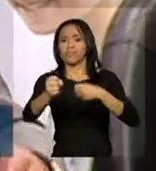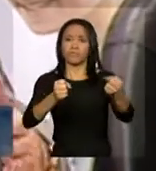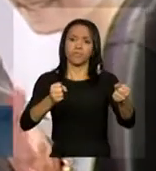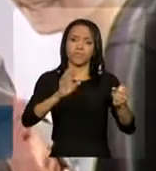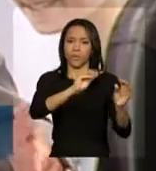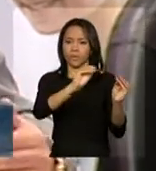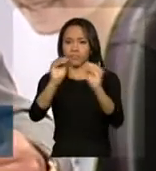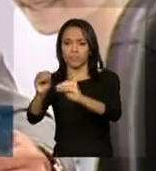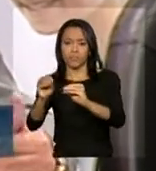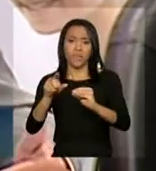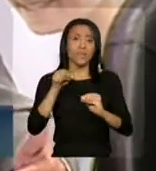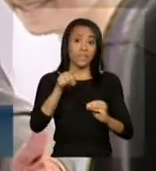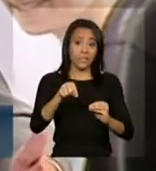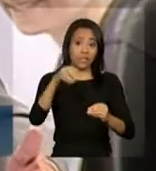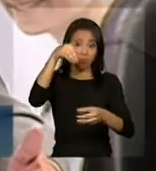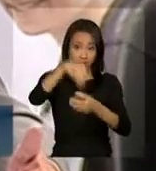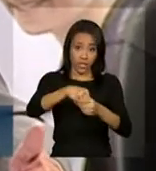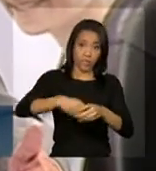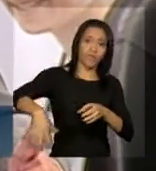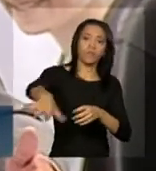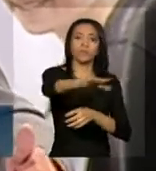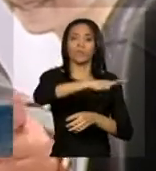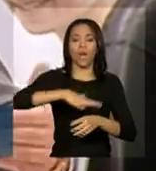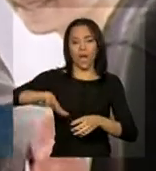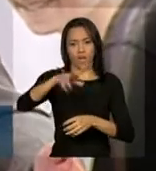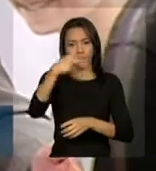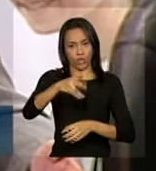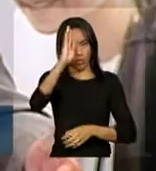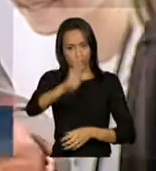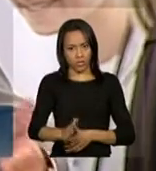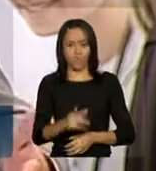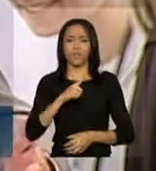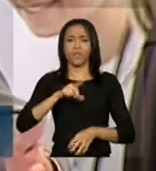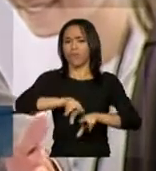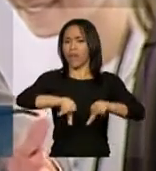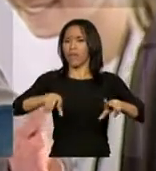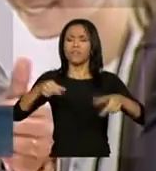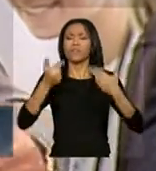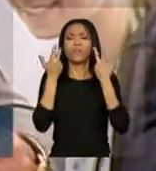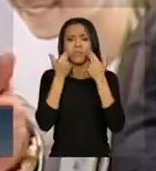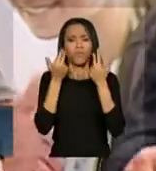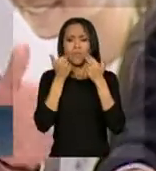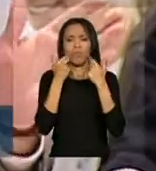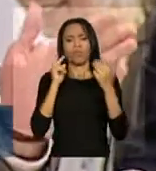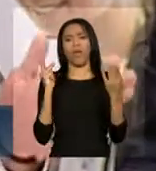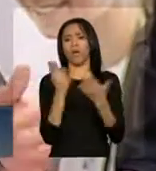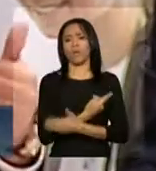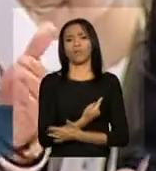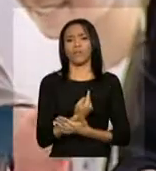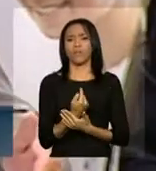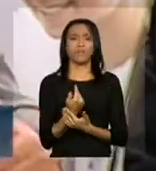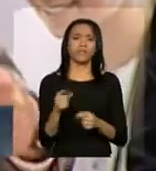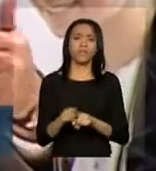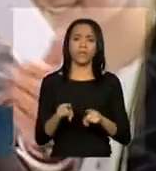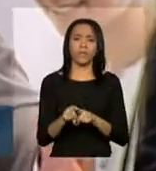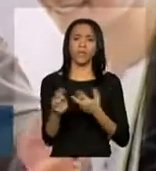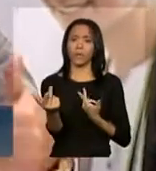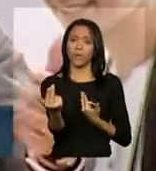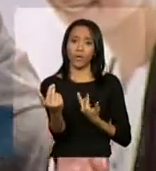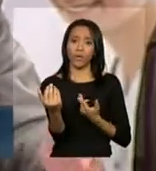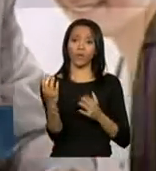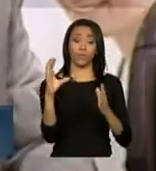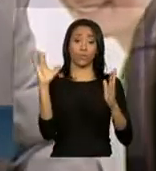profissionais ele no mercado de trabalho médico brasileiro dentro as opções profissionais ele é comum como acontece também como a gente falou nos concursos públicos